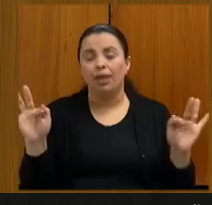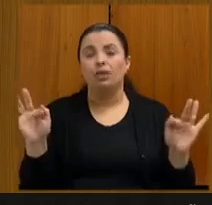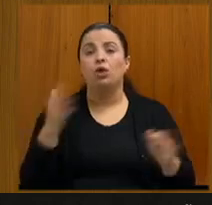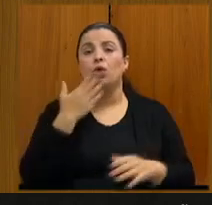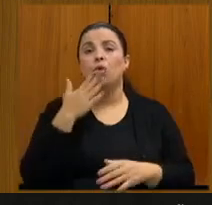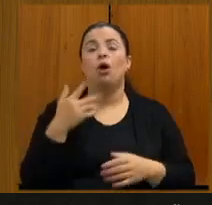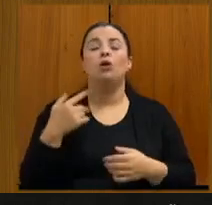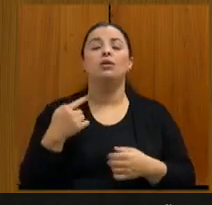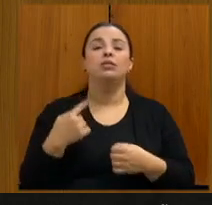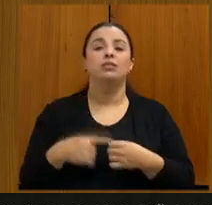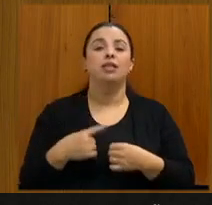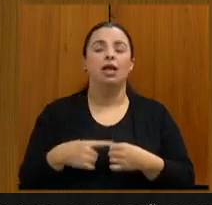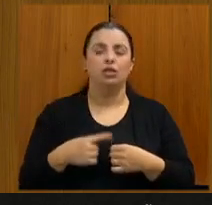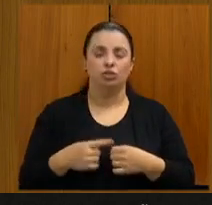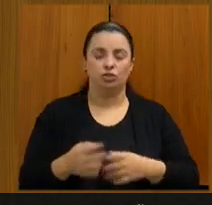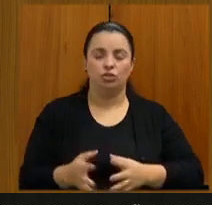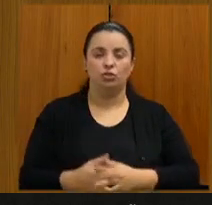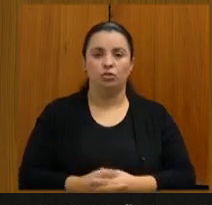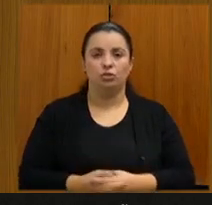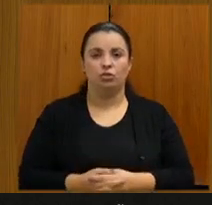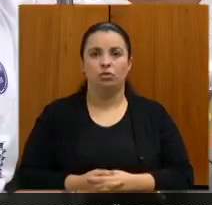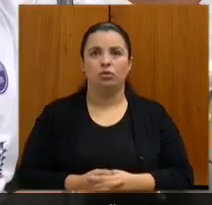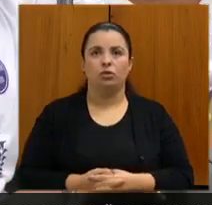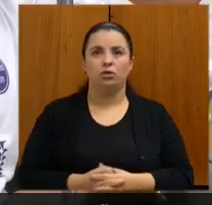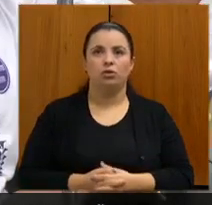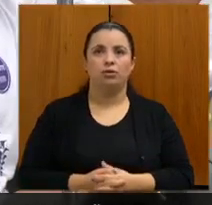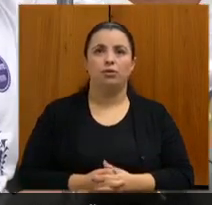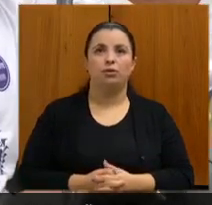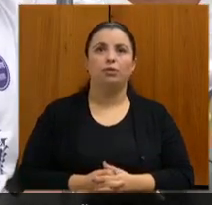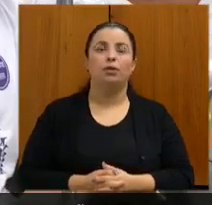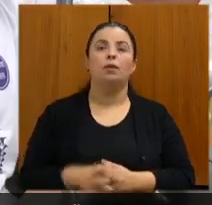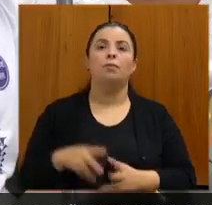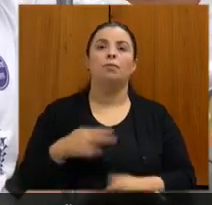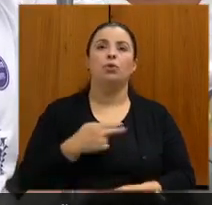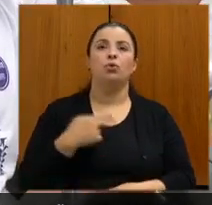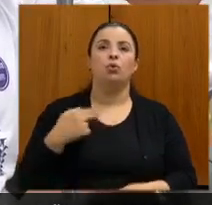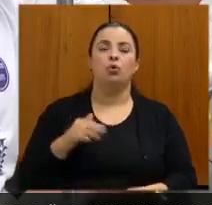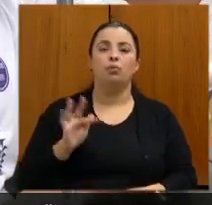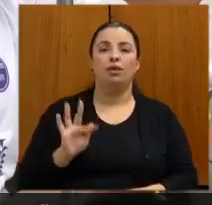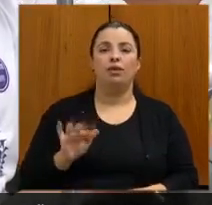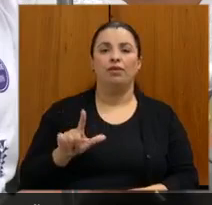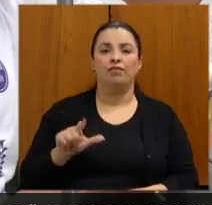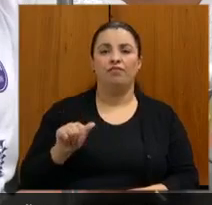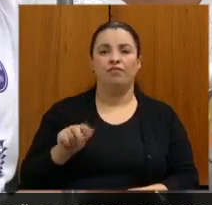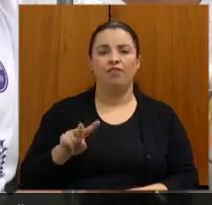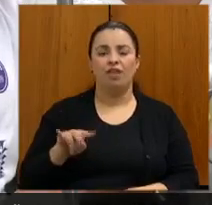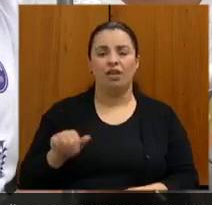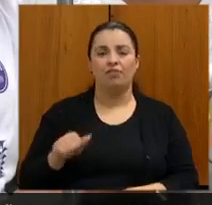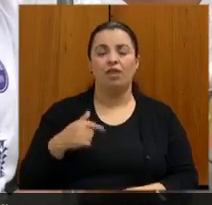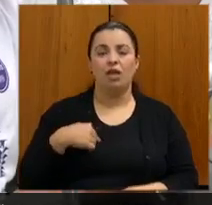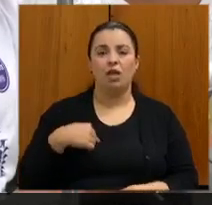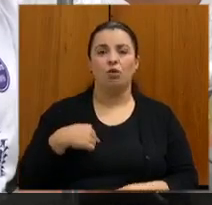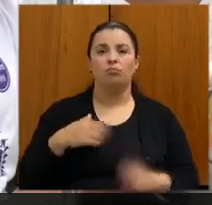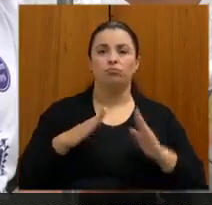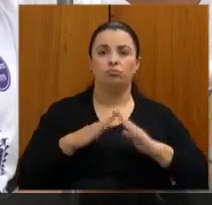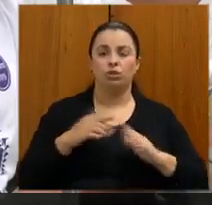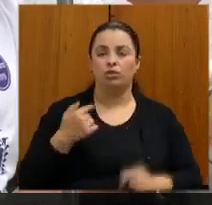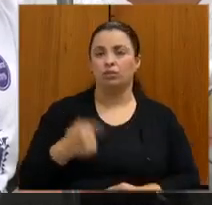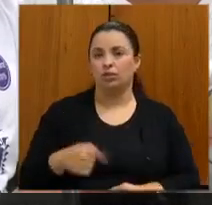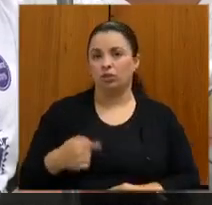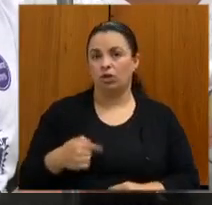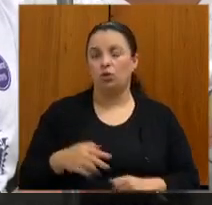está falando de onde mora valor Meu nome é Flávia Maria eu sou de Sete Lagoas